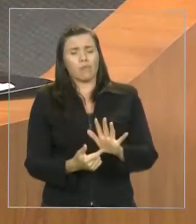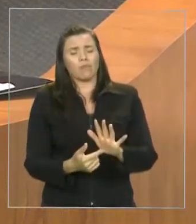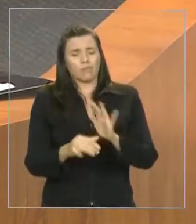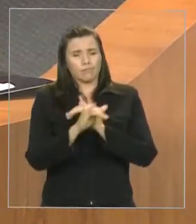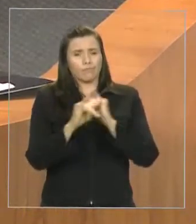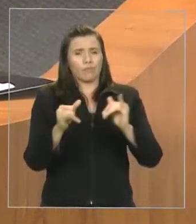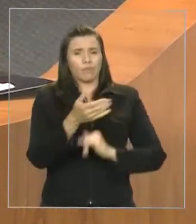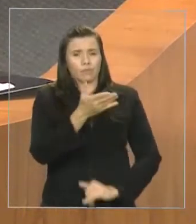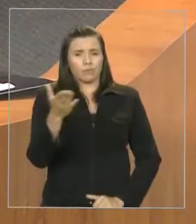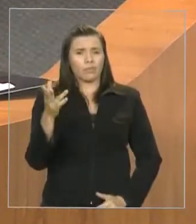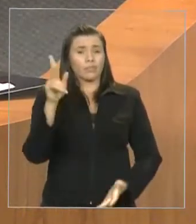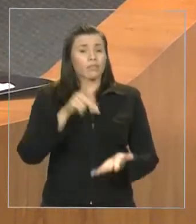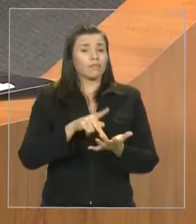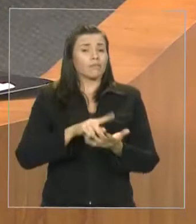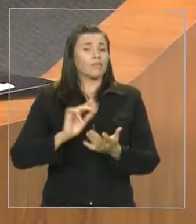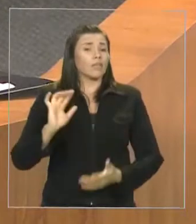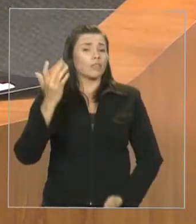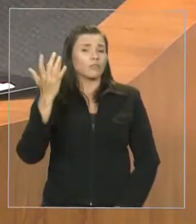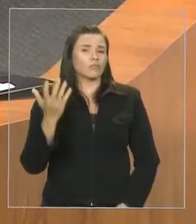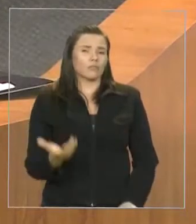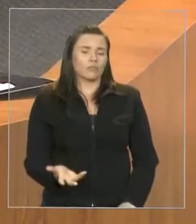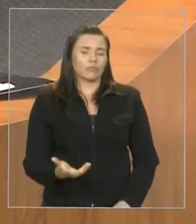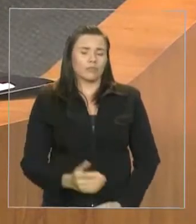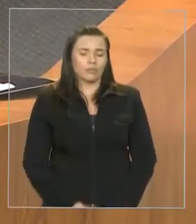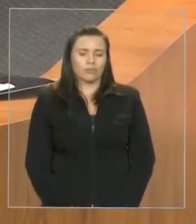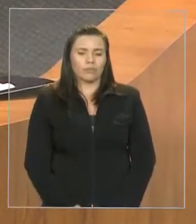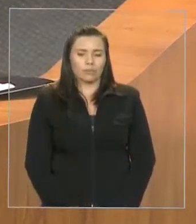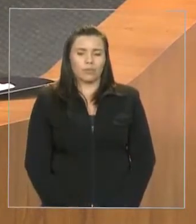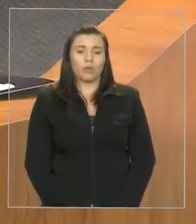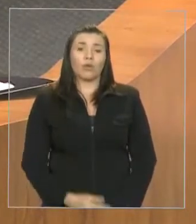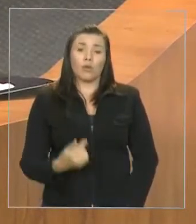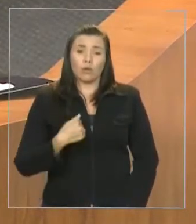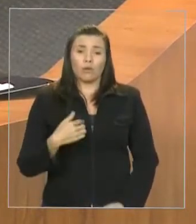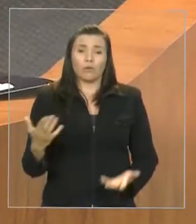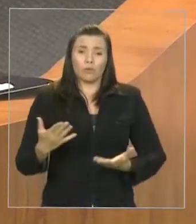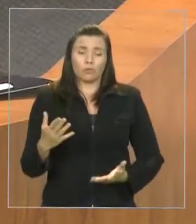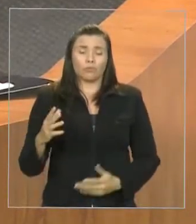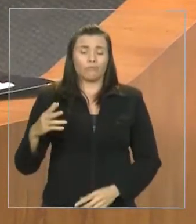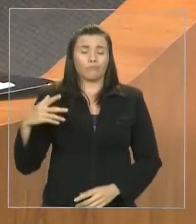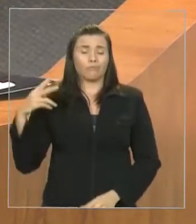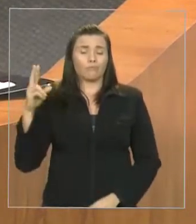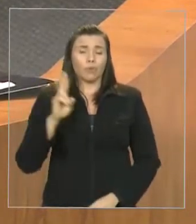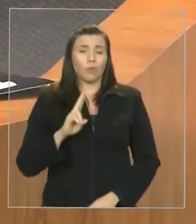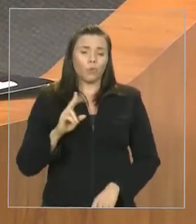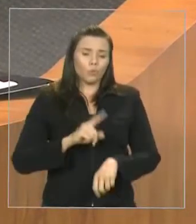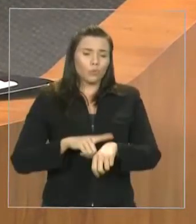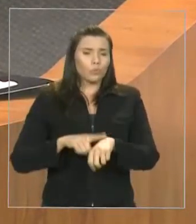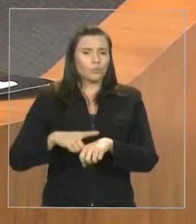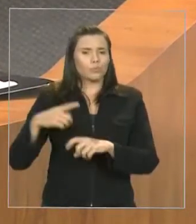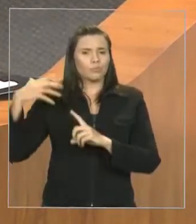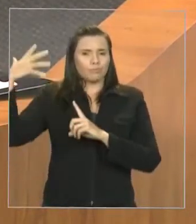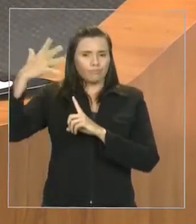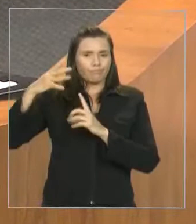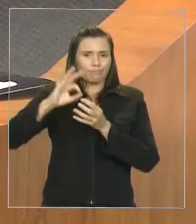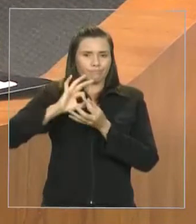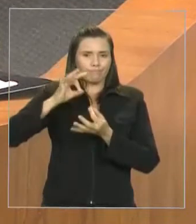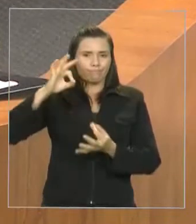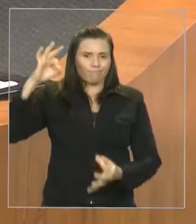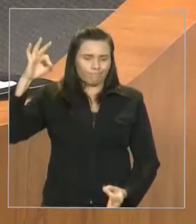E na manhã de hoje, eu utilizo o grande expediente para me ater